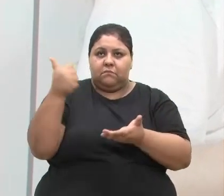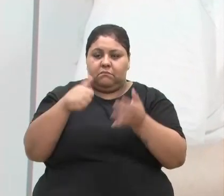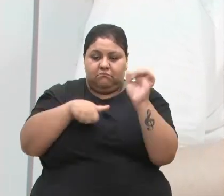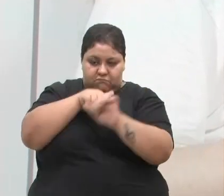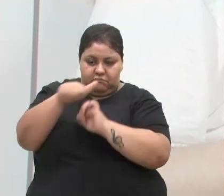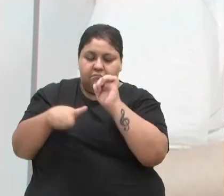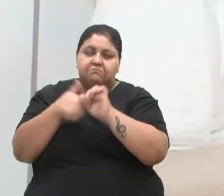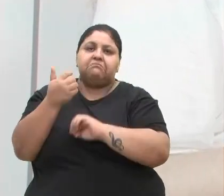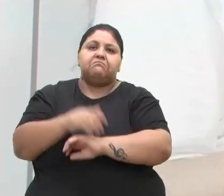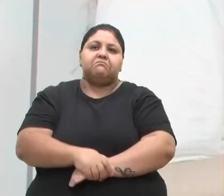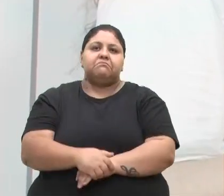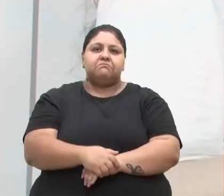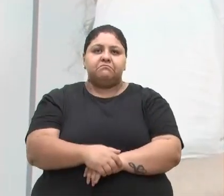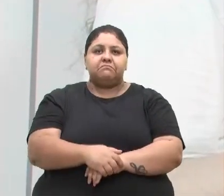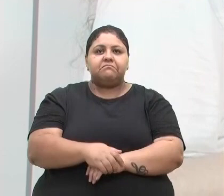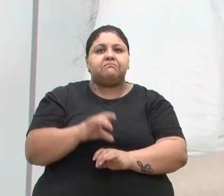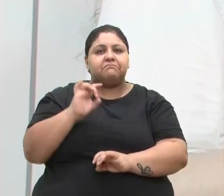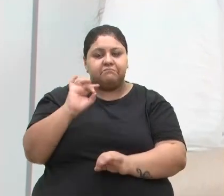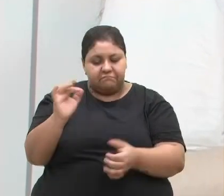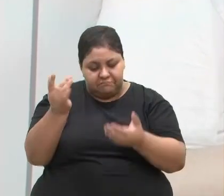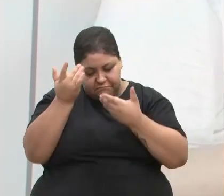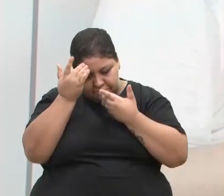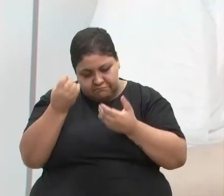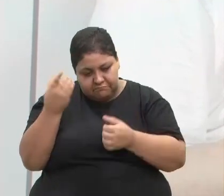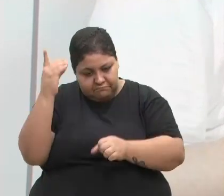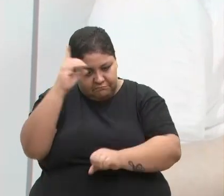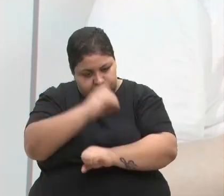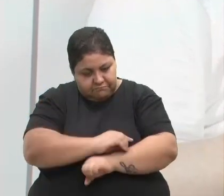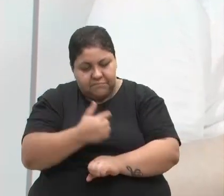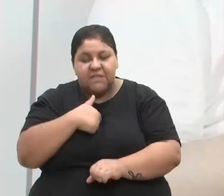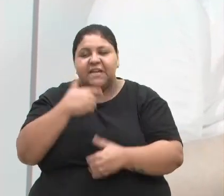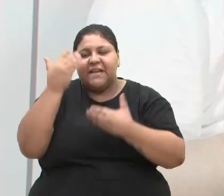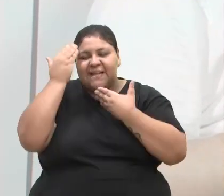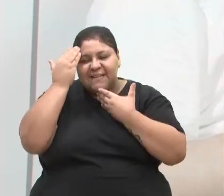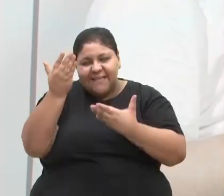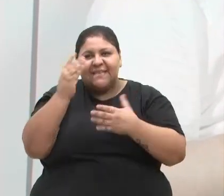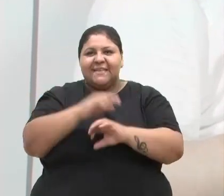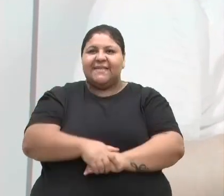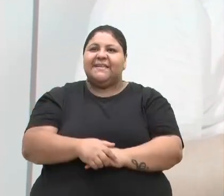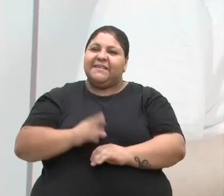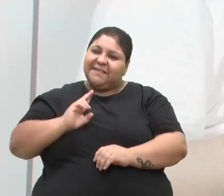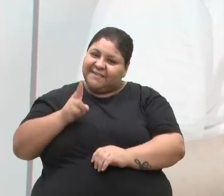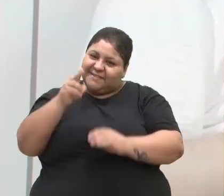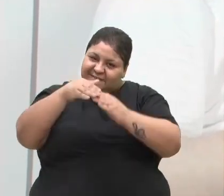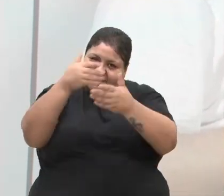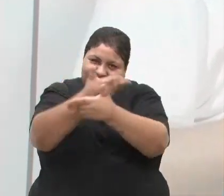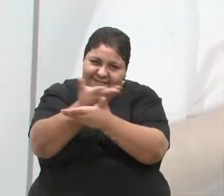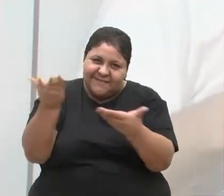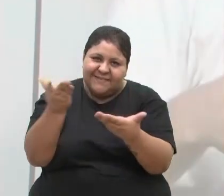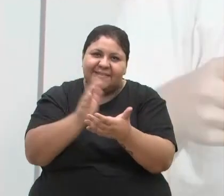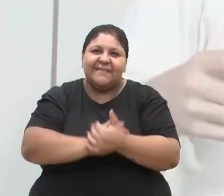revezamento. É isso, vereador. Muito obrigado e um bom dia. Eu que agradeço, muito obrigado e seguimos à disposição.